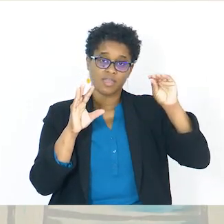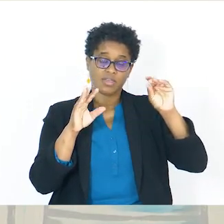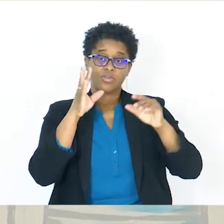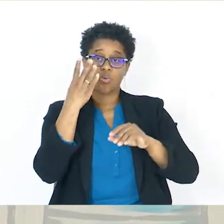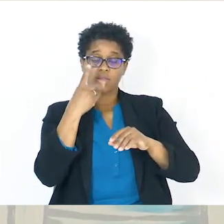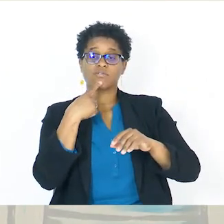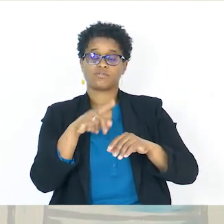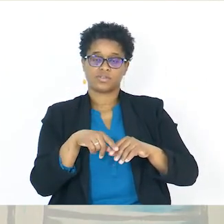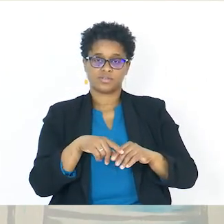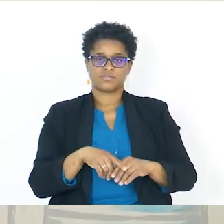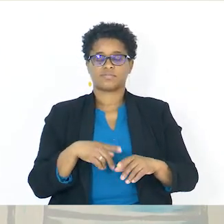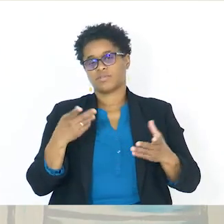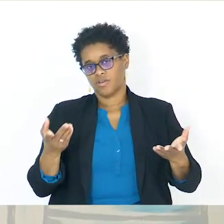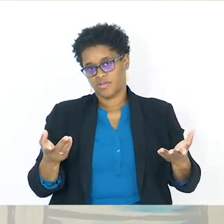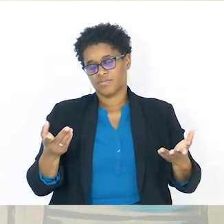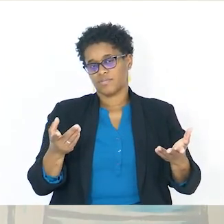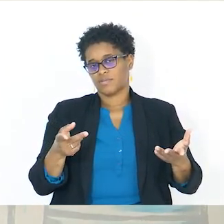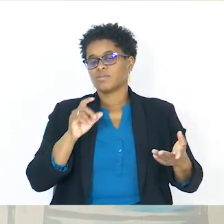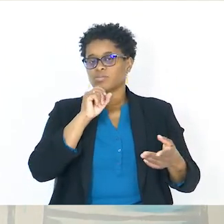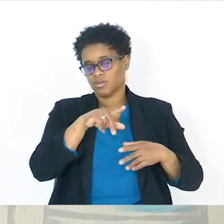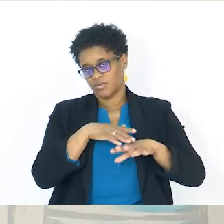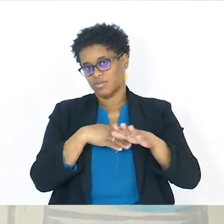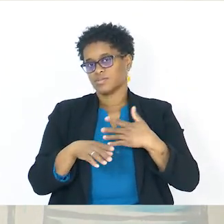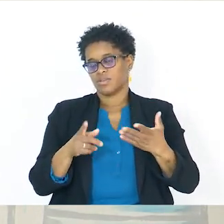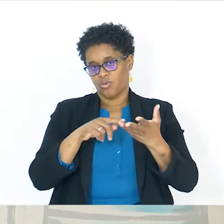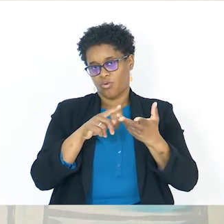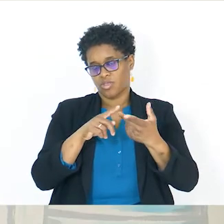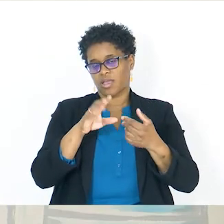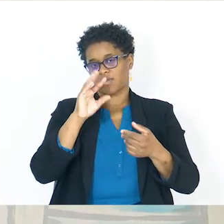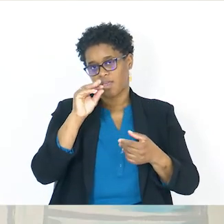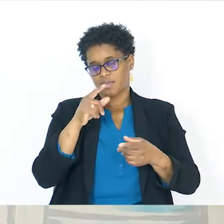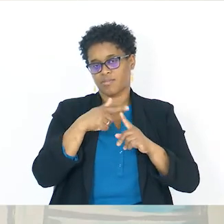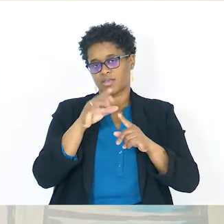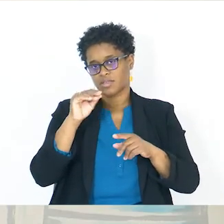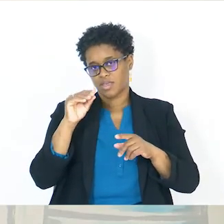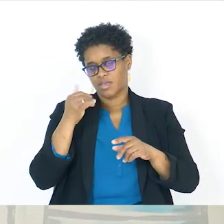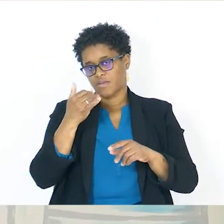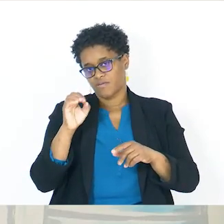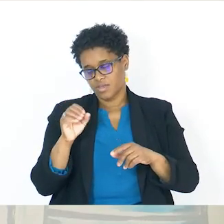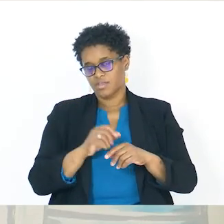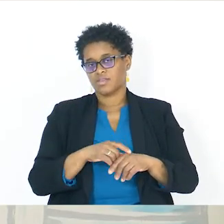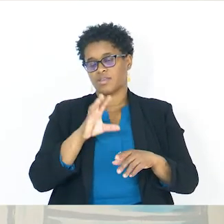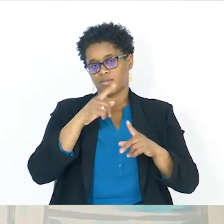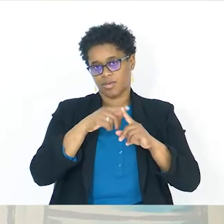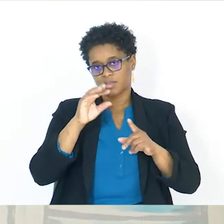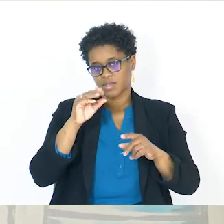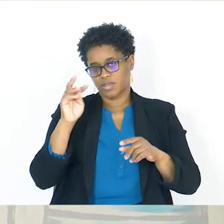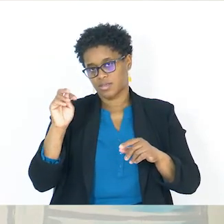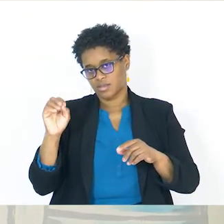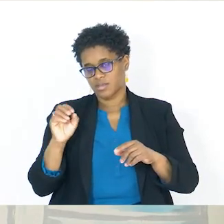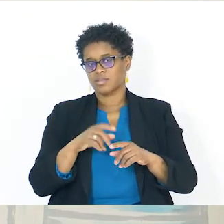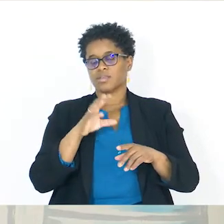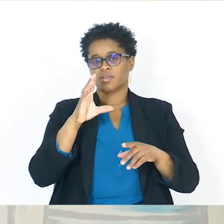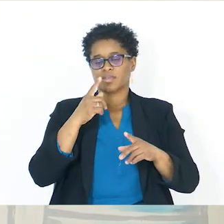4 vezes, certo? Então, nós podemos contar 10, mais 10, 20, mais